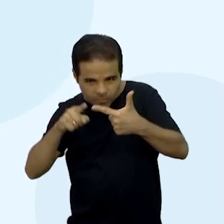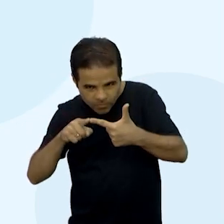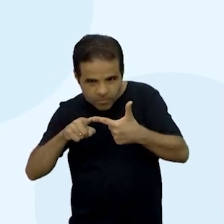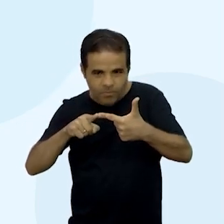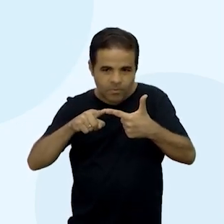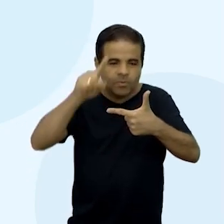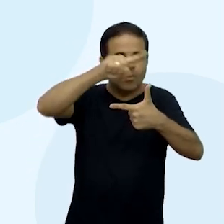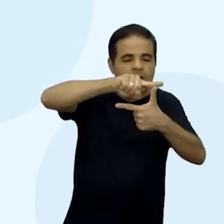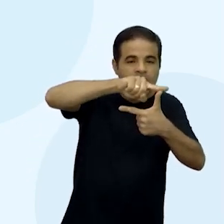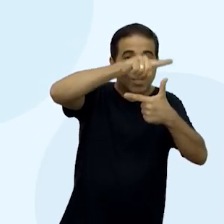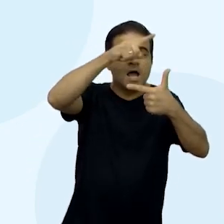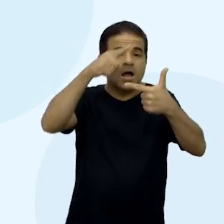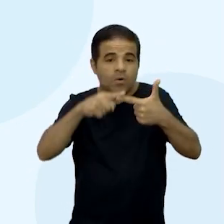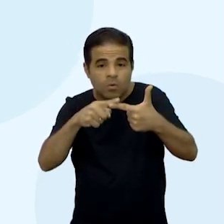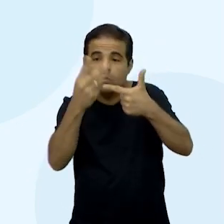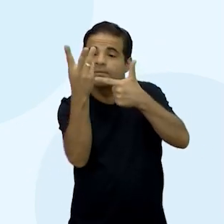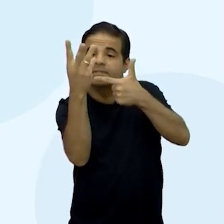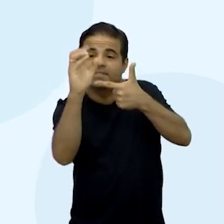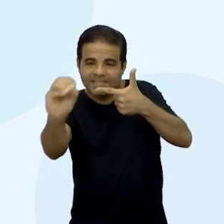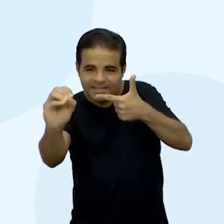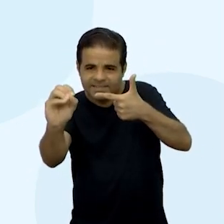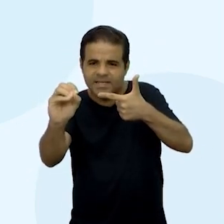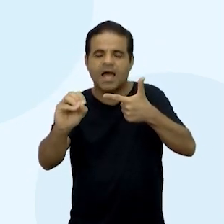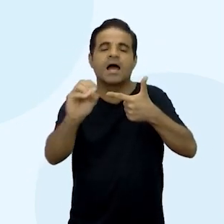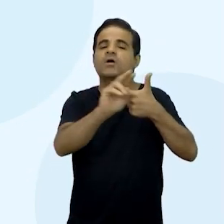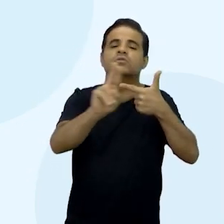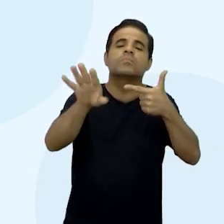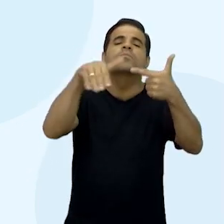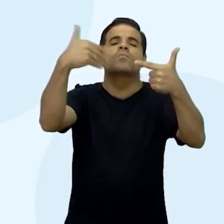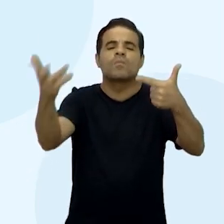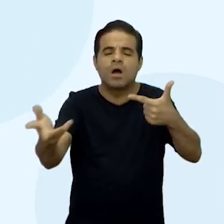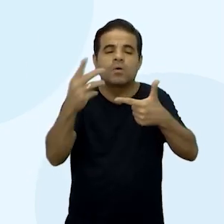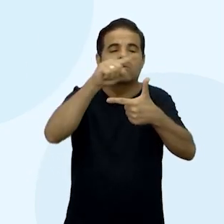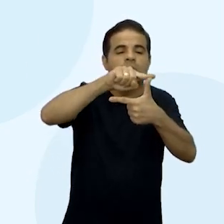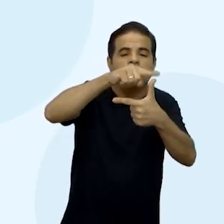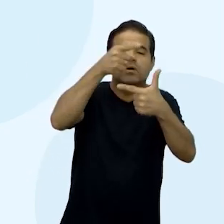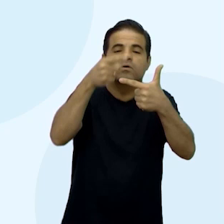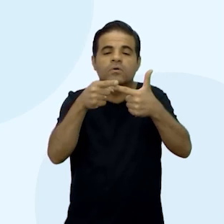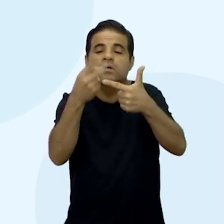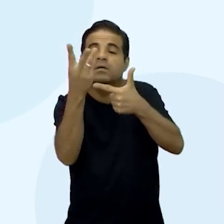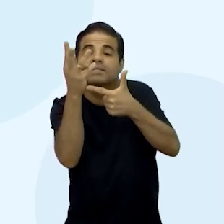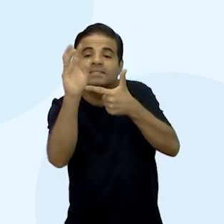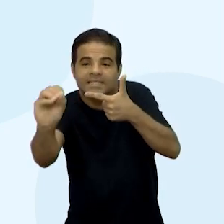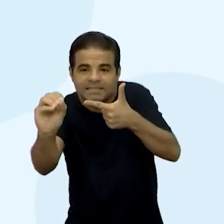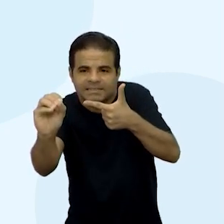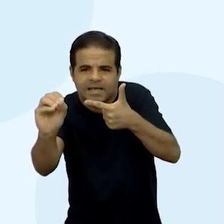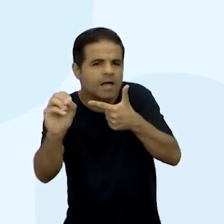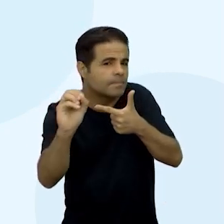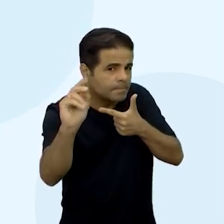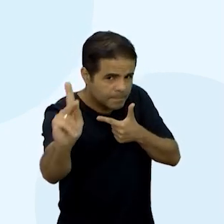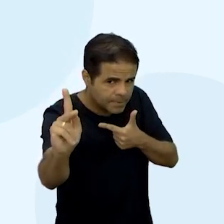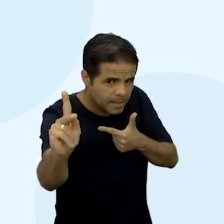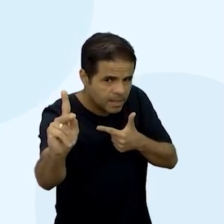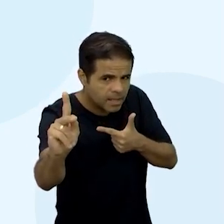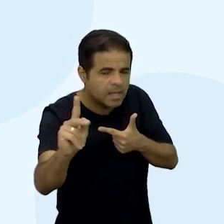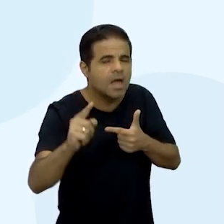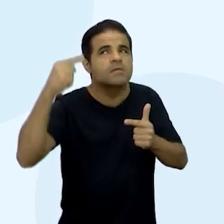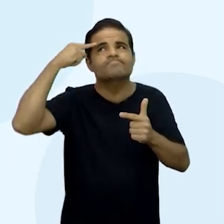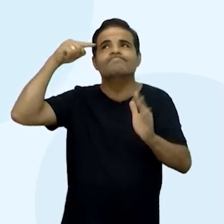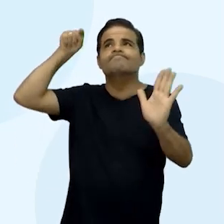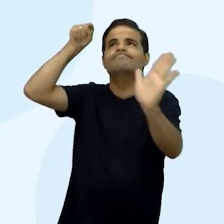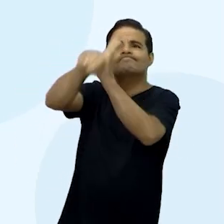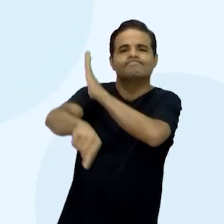entre a velocidade e o campo. Então eu vou chamar aqui de ângulo, né, de 30 graus. Vou colocar aqui 30 graus, beleza? Aí pergunta assim,